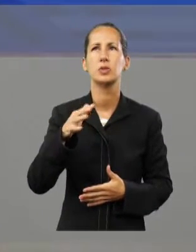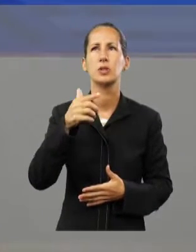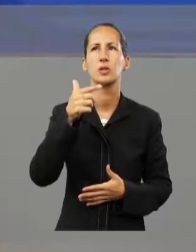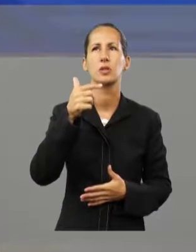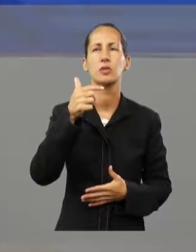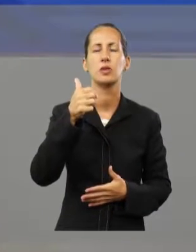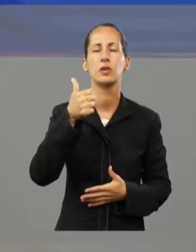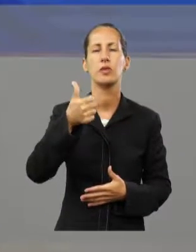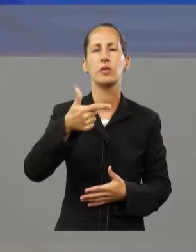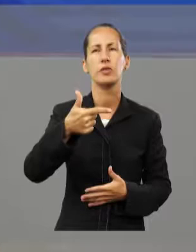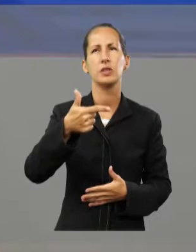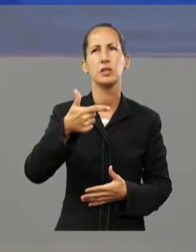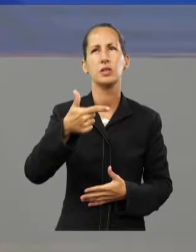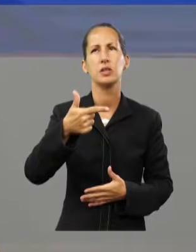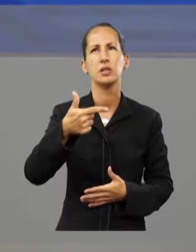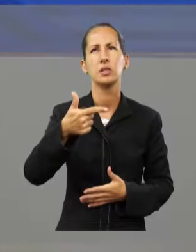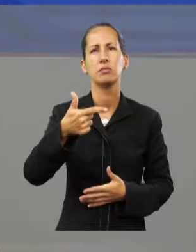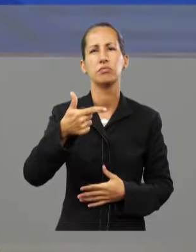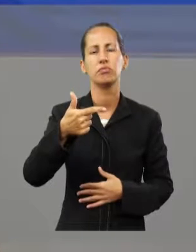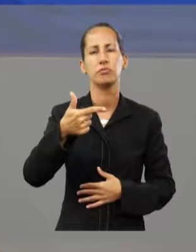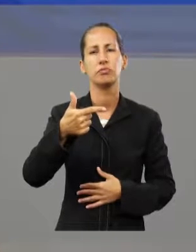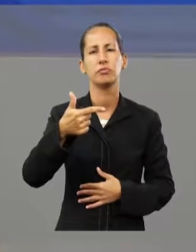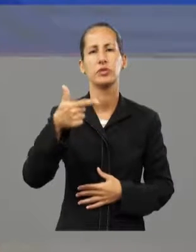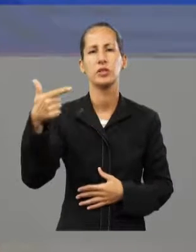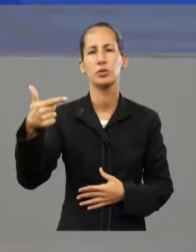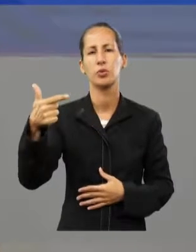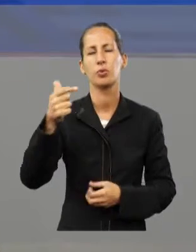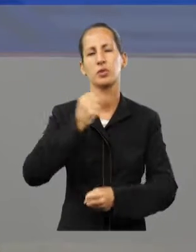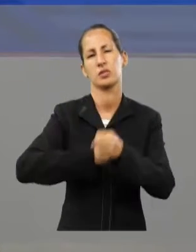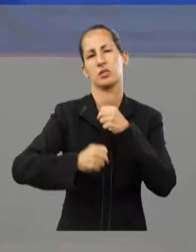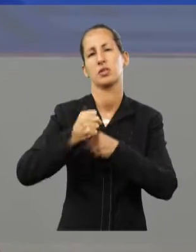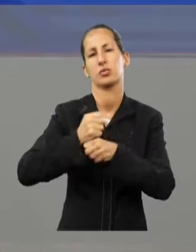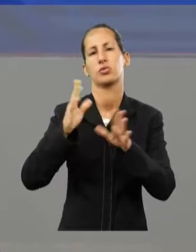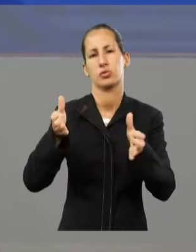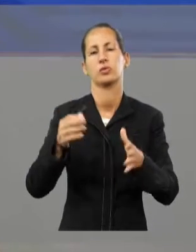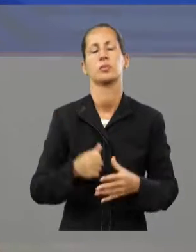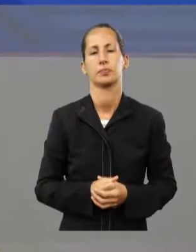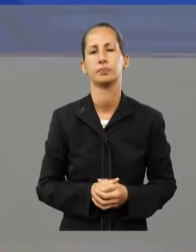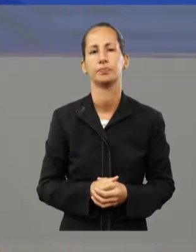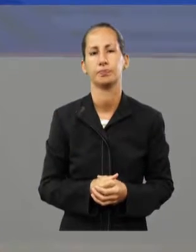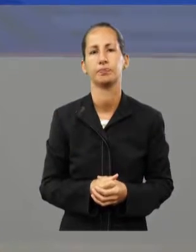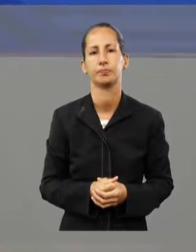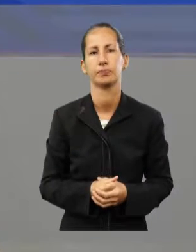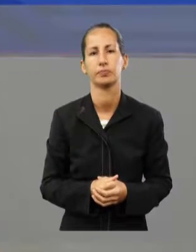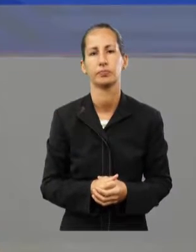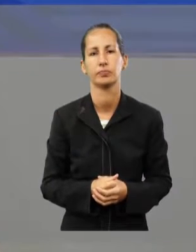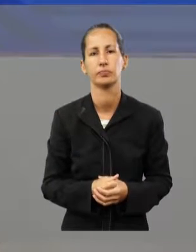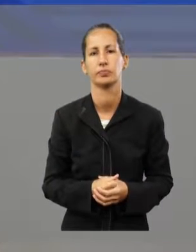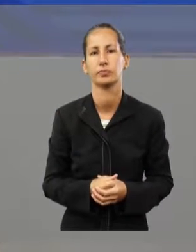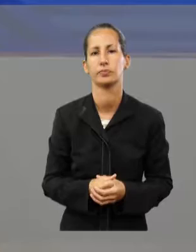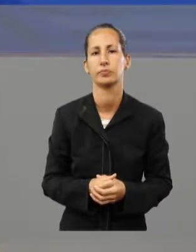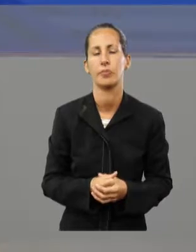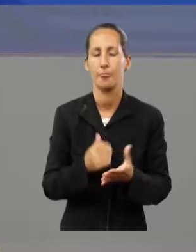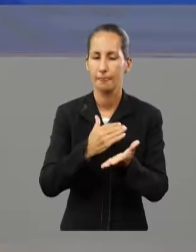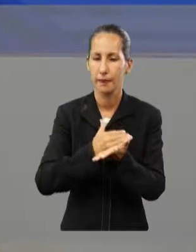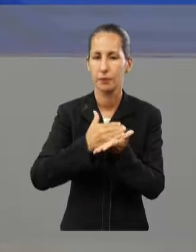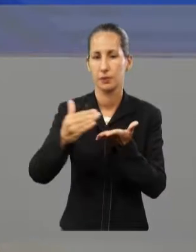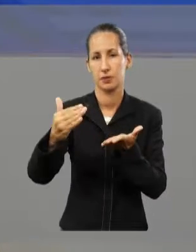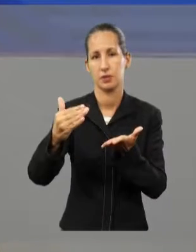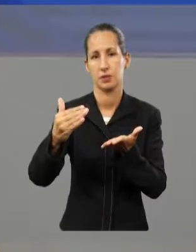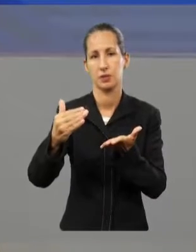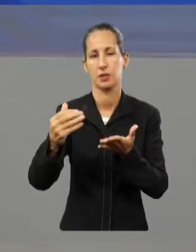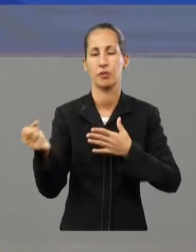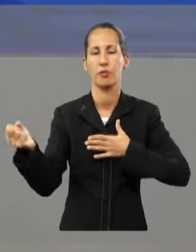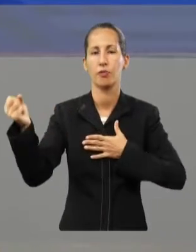O Forró Dagô existe há 22 anos. Então, eu comecei,